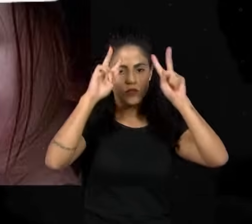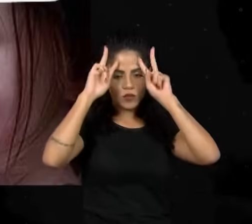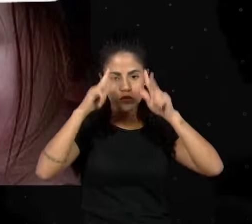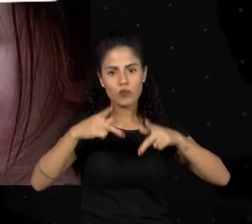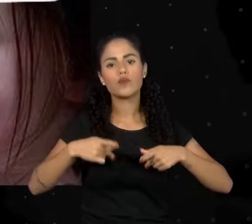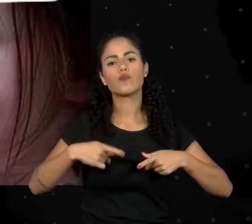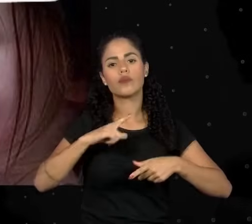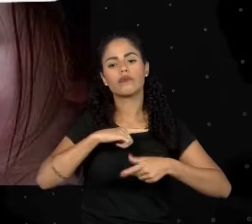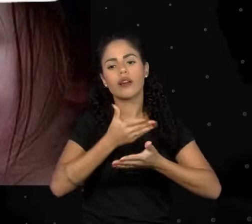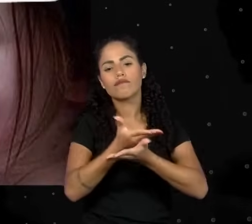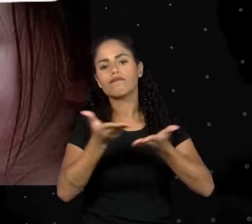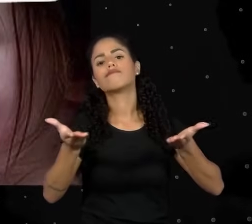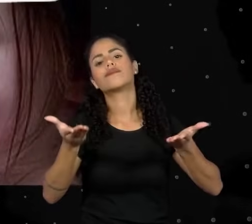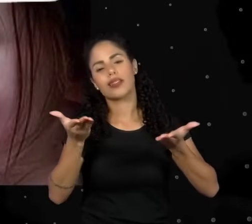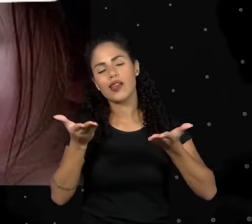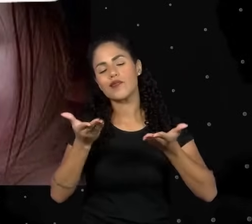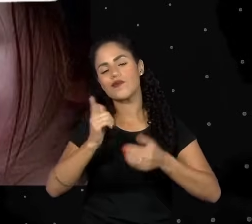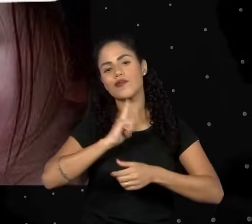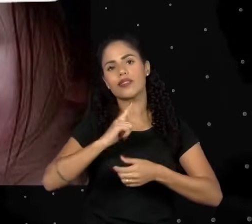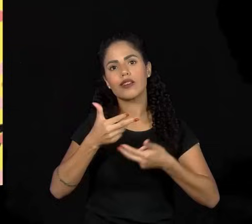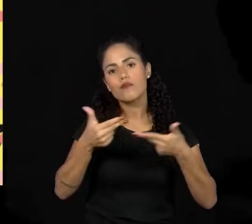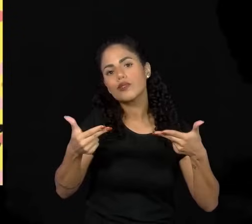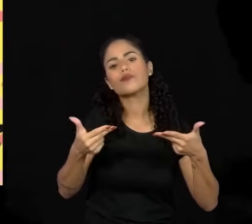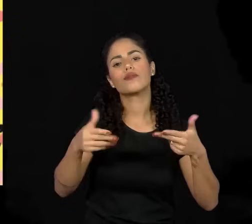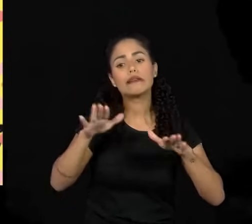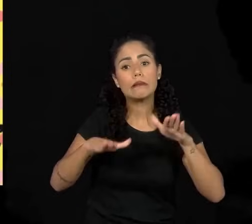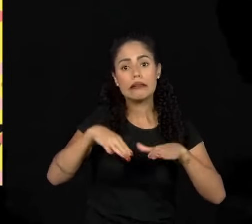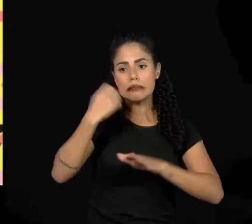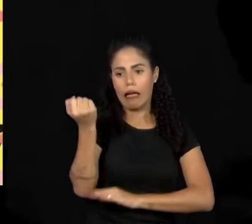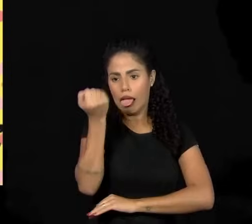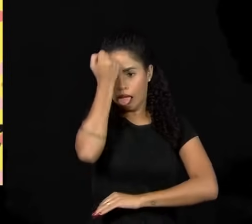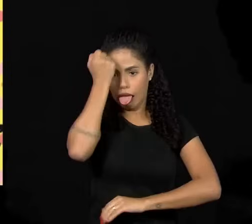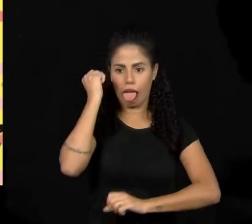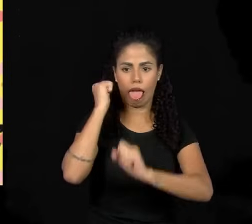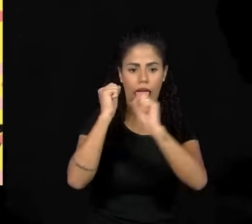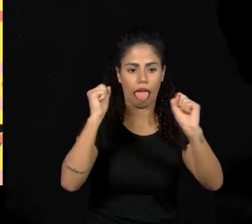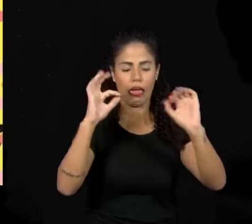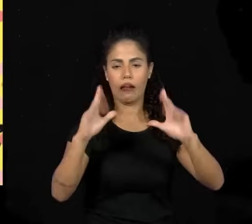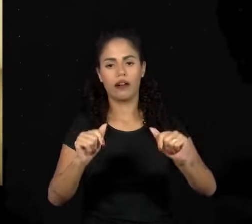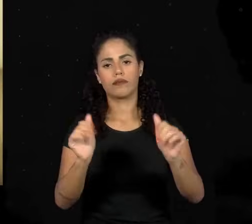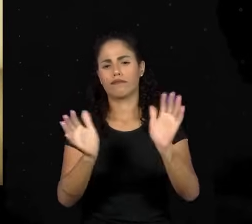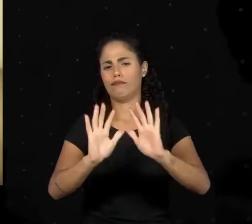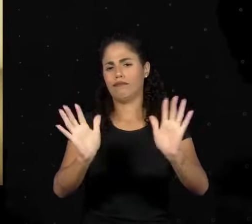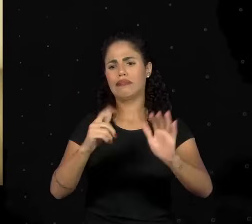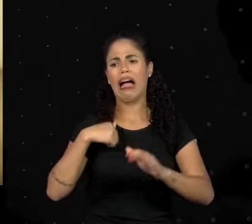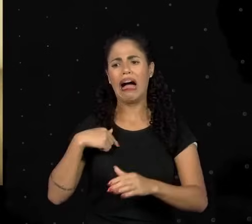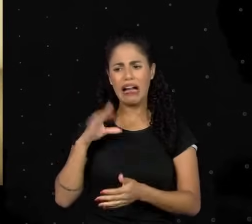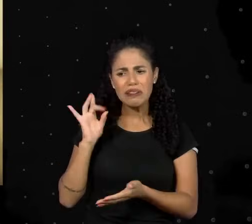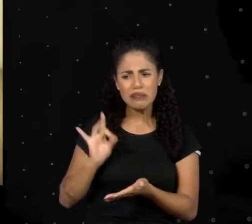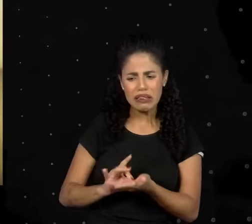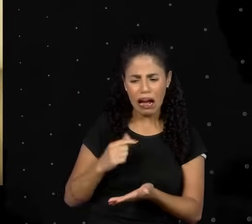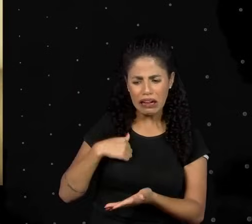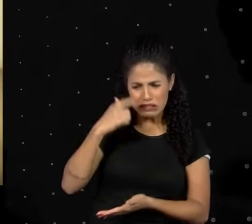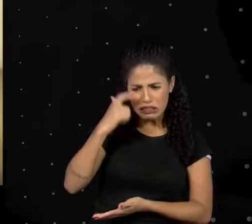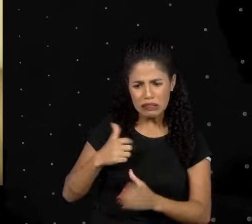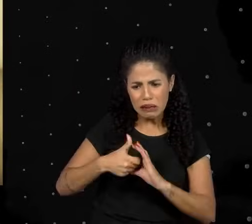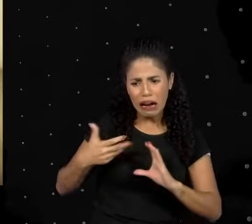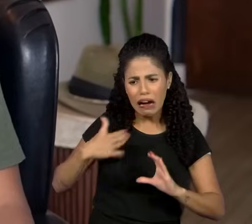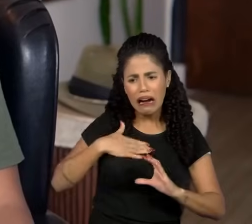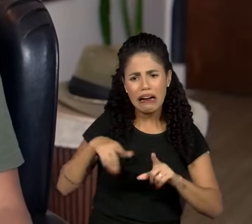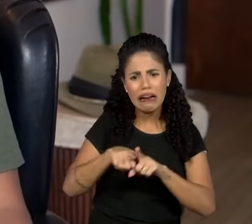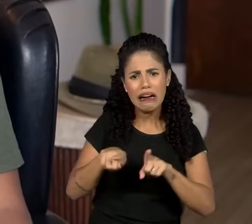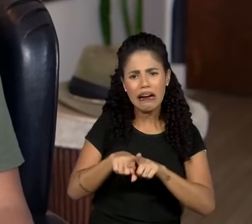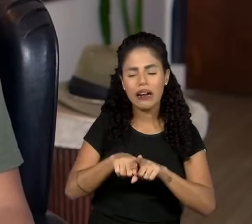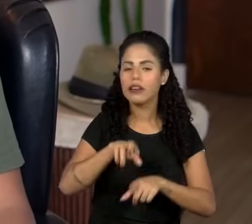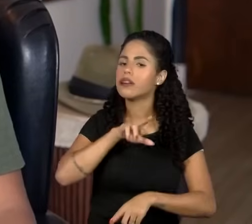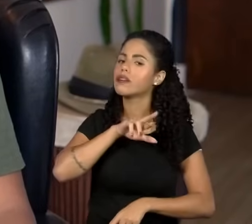fragilidade de ser sugestionável. Um estereótipo pode marcar muito e ela pegar aquilo como verdade e viver a partir daquilo.